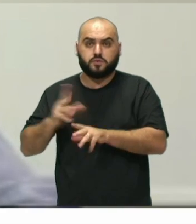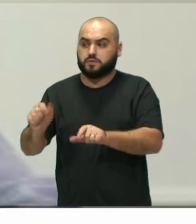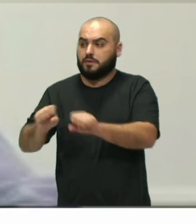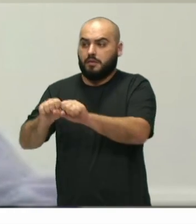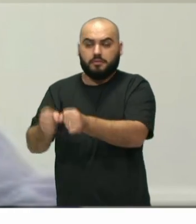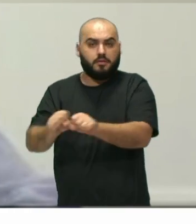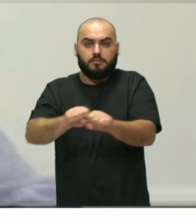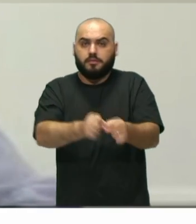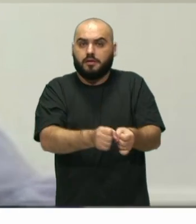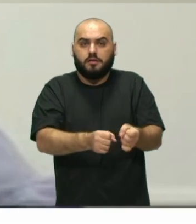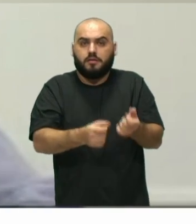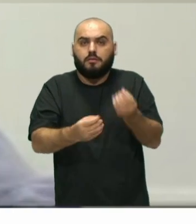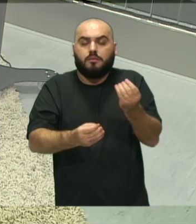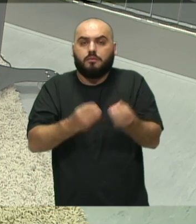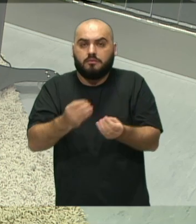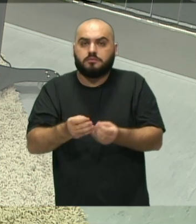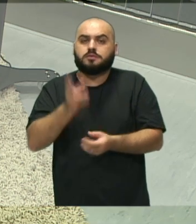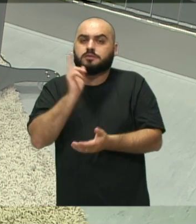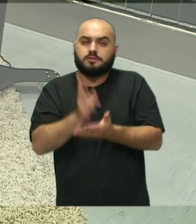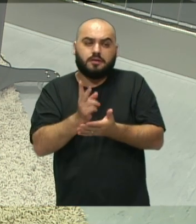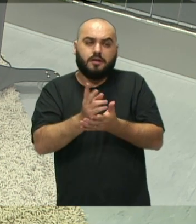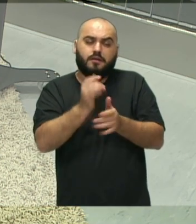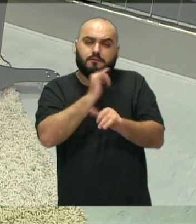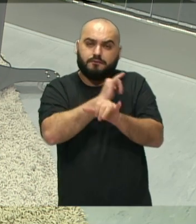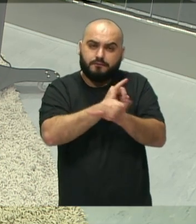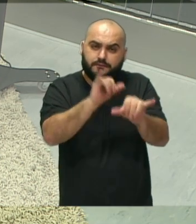a todo momento notificando o governo do Estado: o nosso